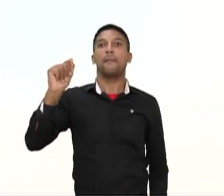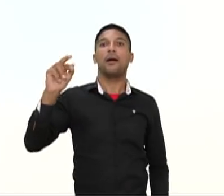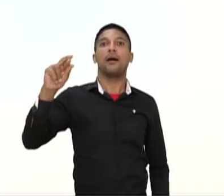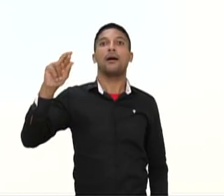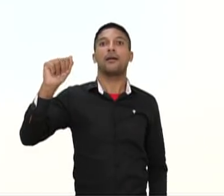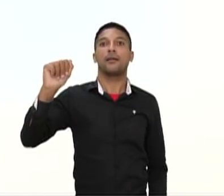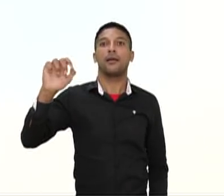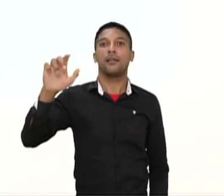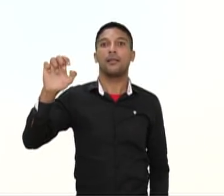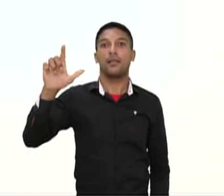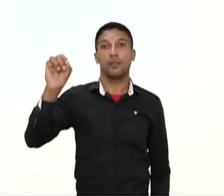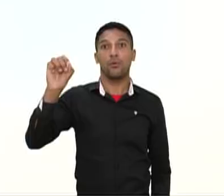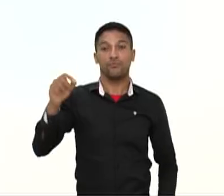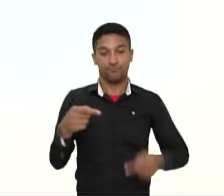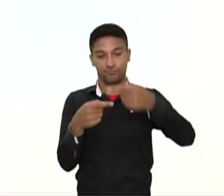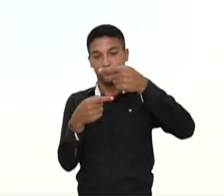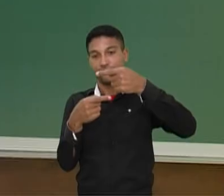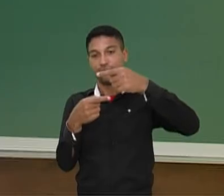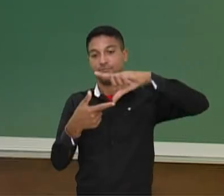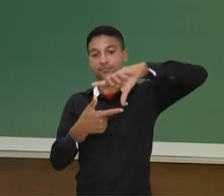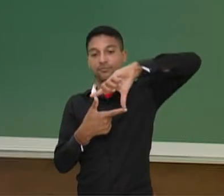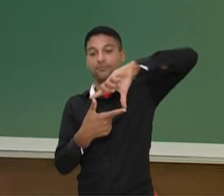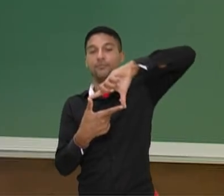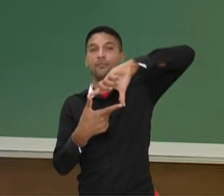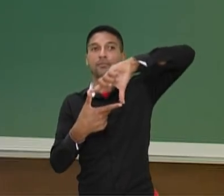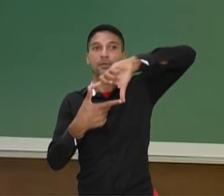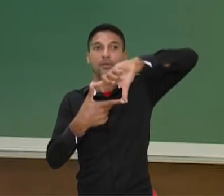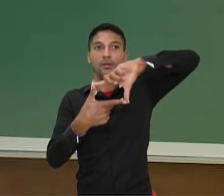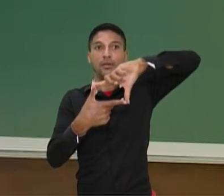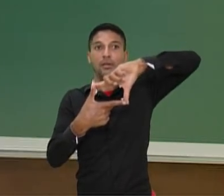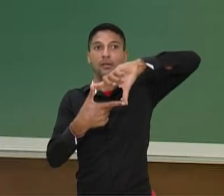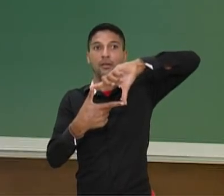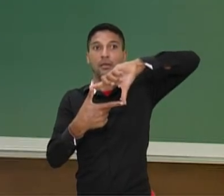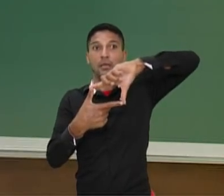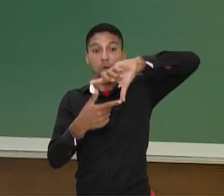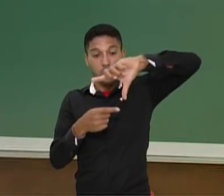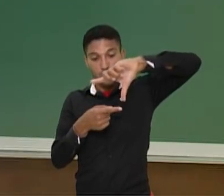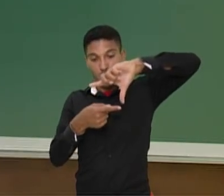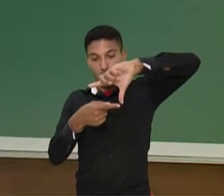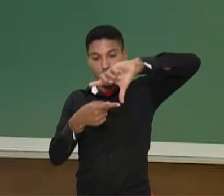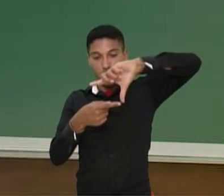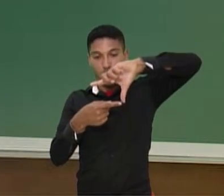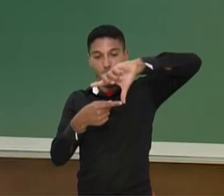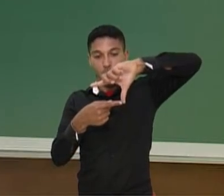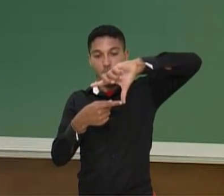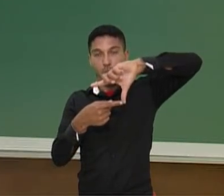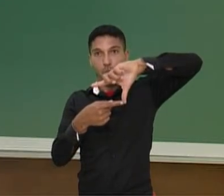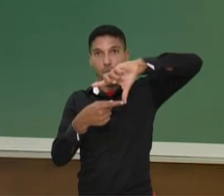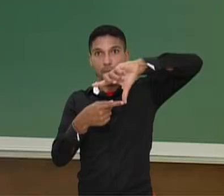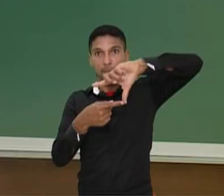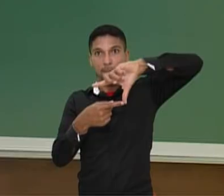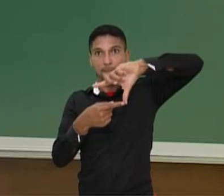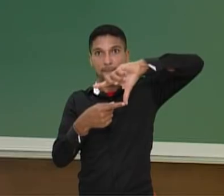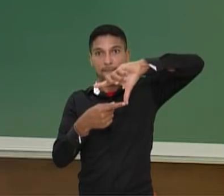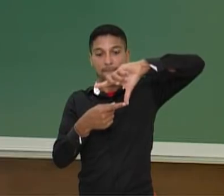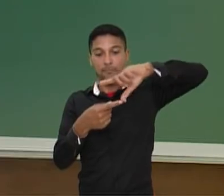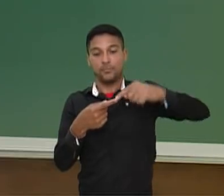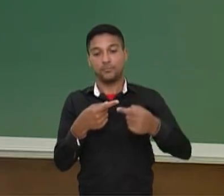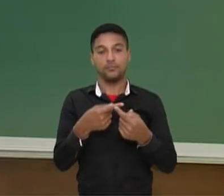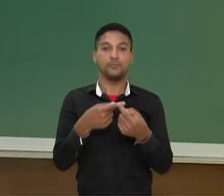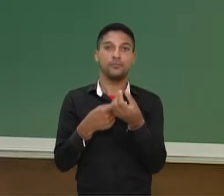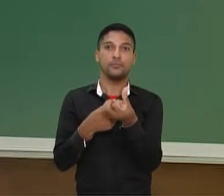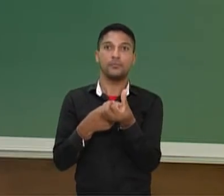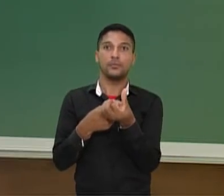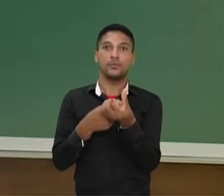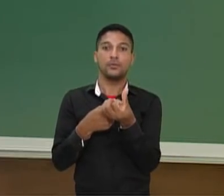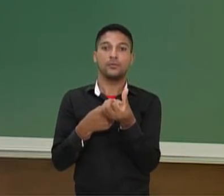ele me deu algumas informações. Ele disse que esse pedação enorme aqui, ó, de baixo é 6 metros. E cuidado, aqui tem um